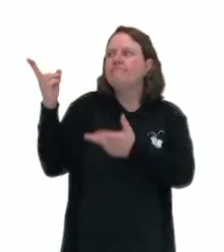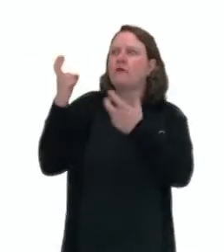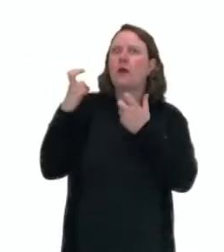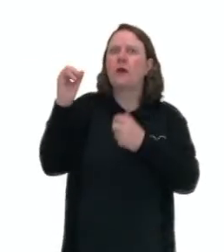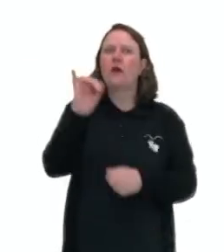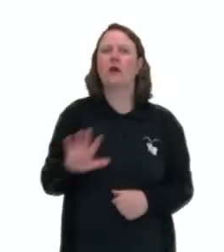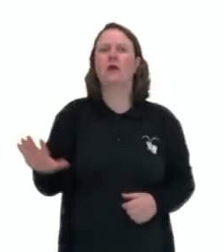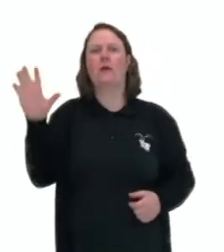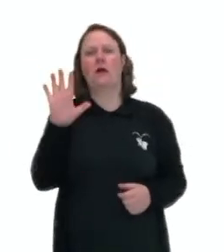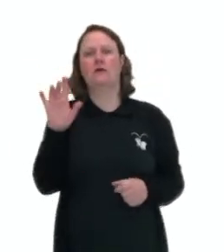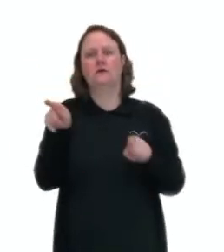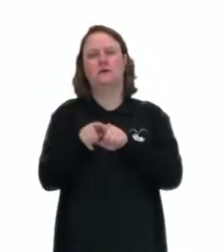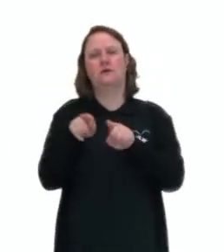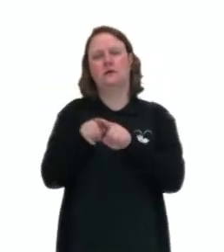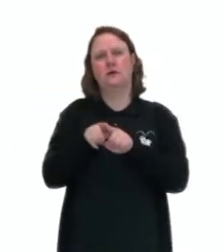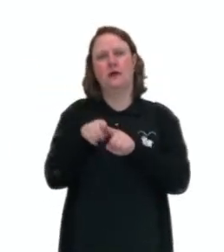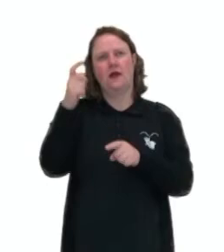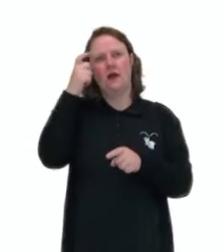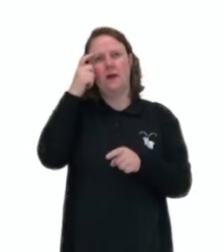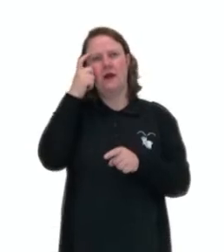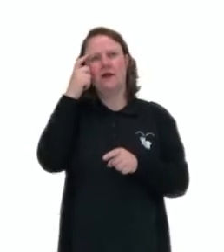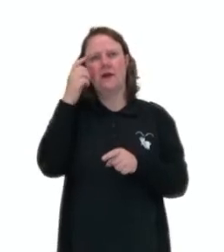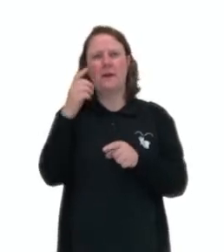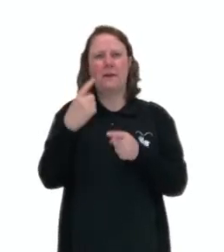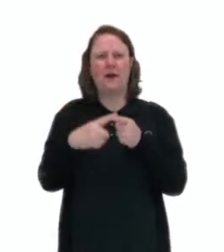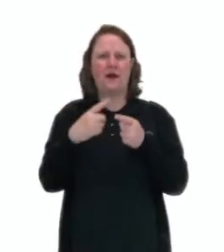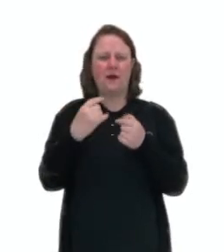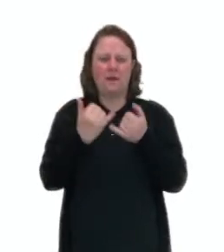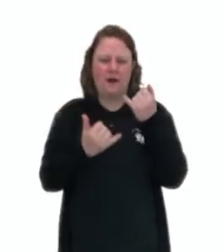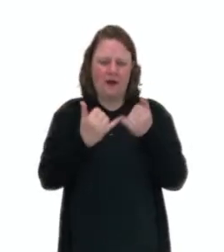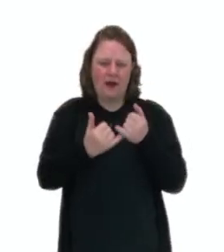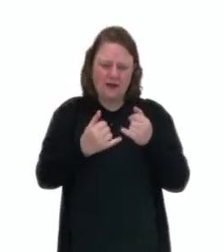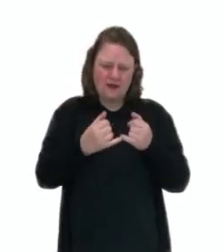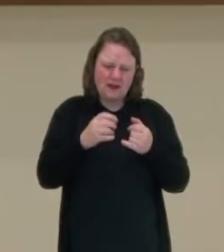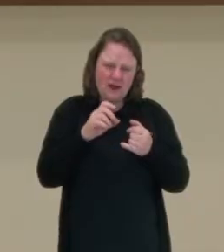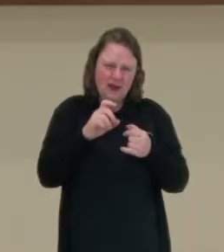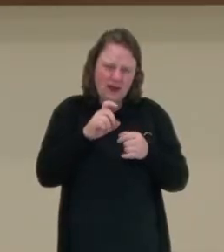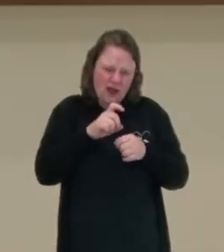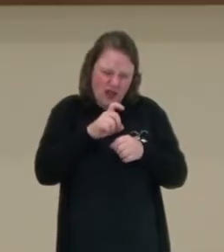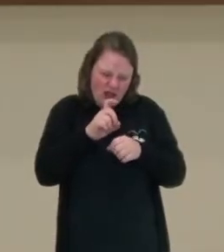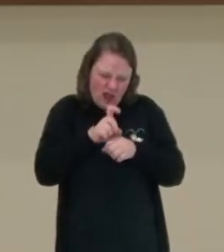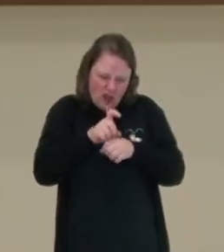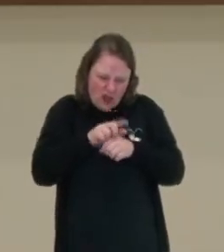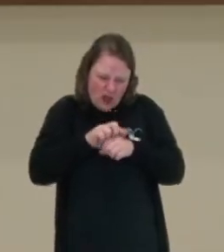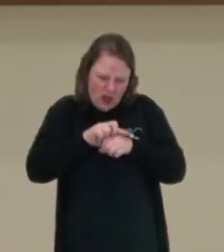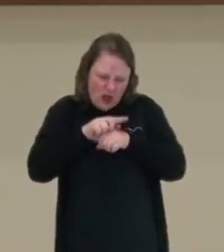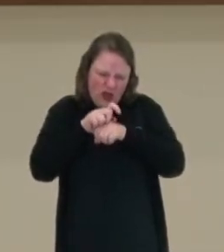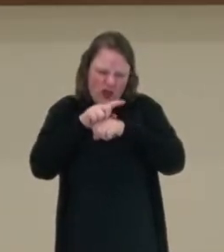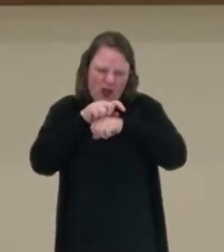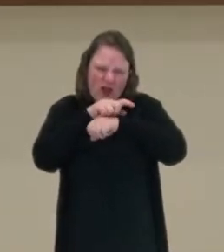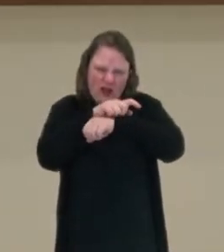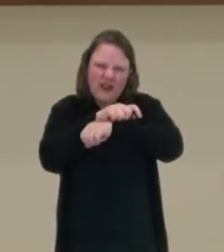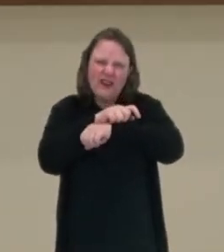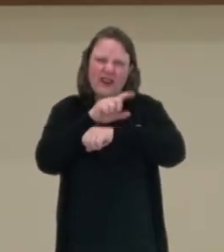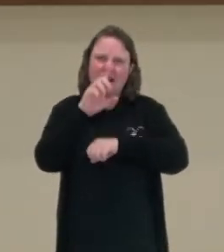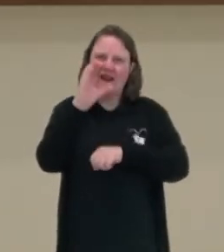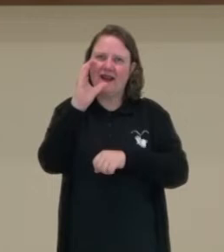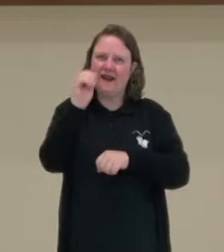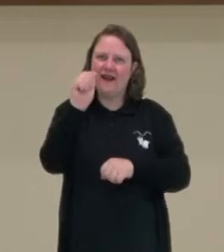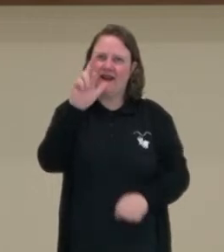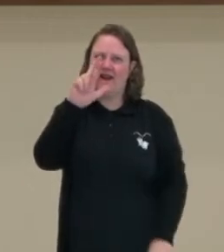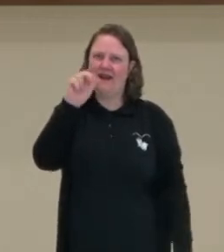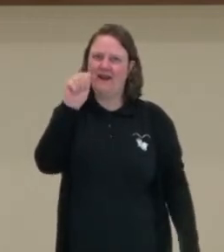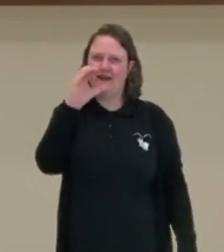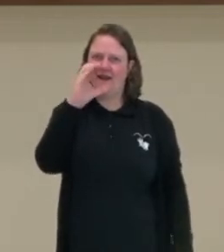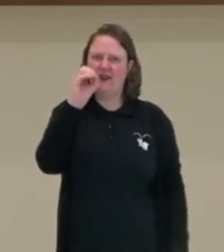vejo essa imagem, eu também penso em caracol. Mas, bom, pensando que a ideia da Land Art é refletir sobre os cuidados com o